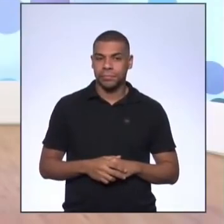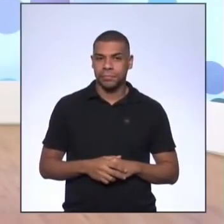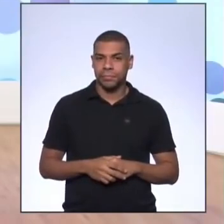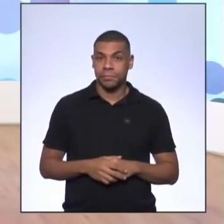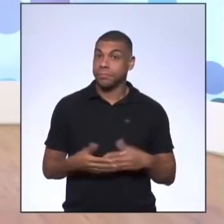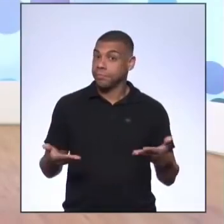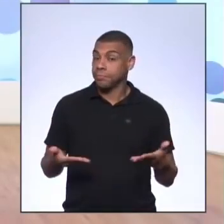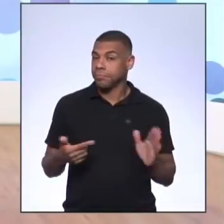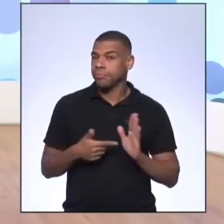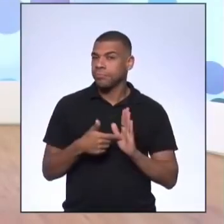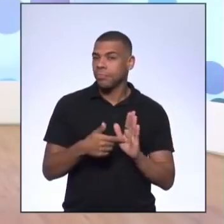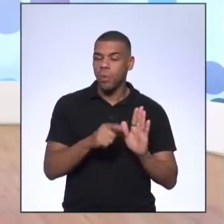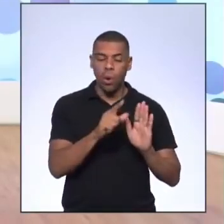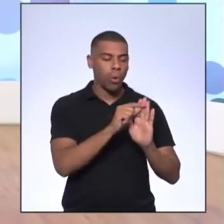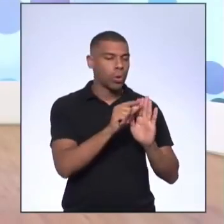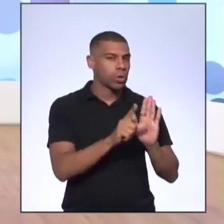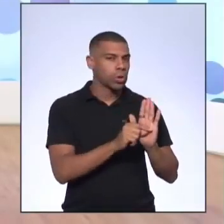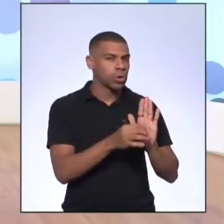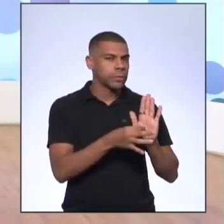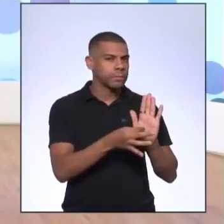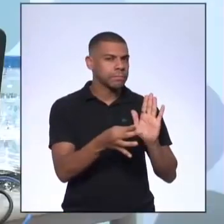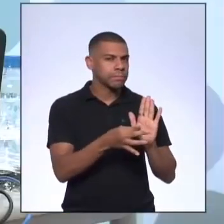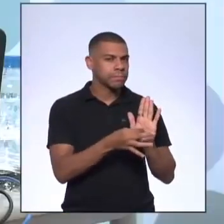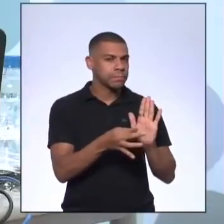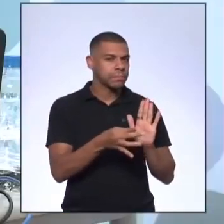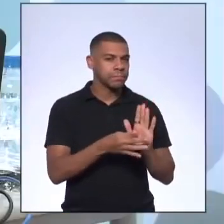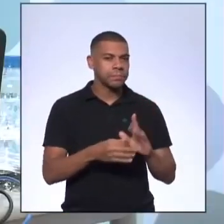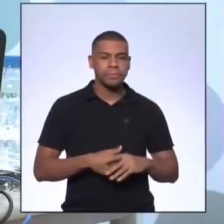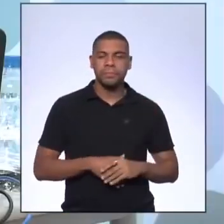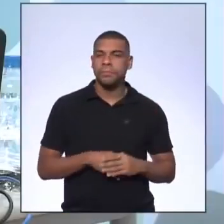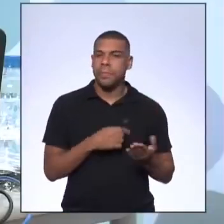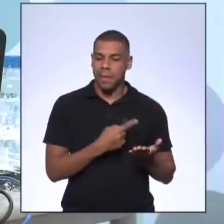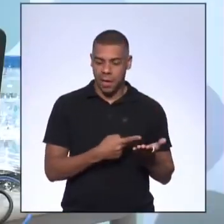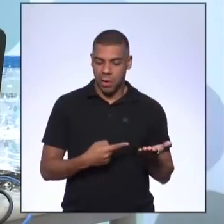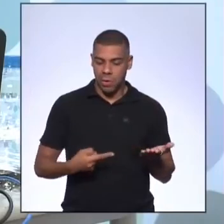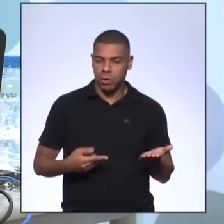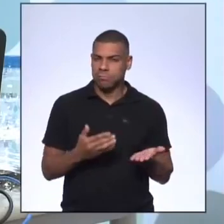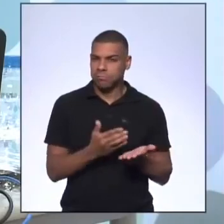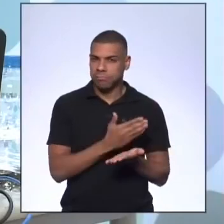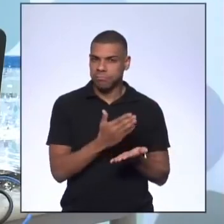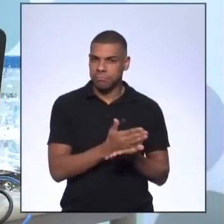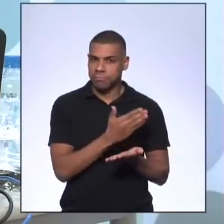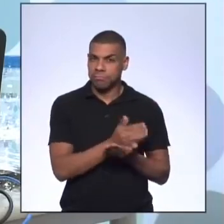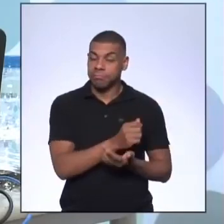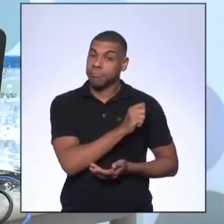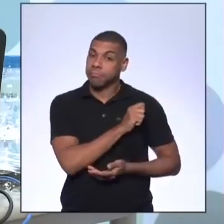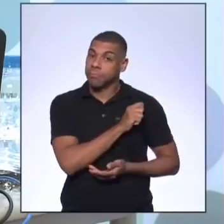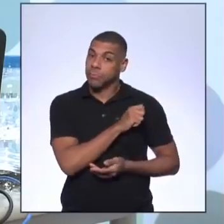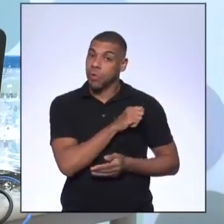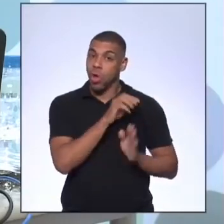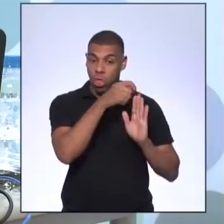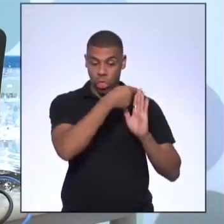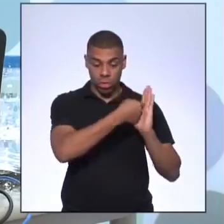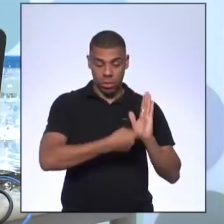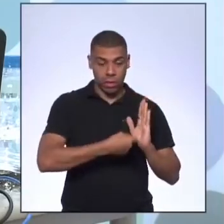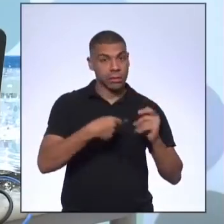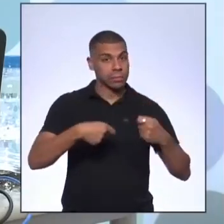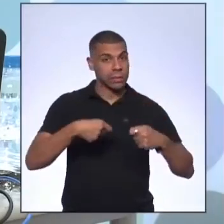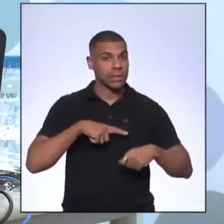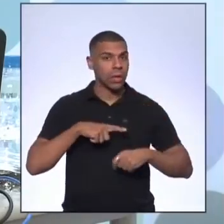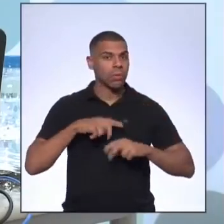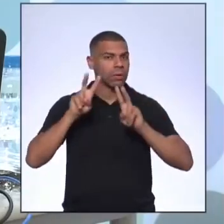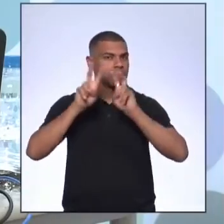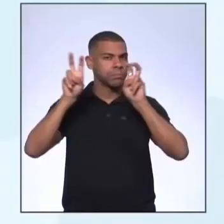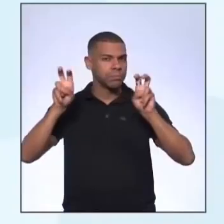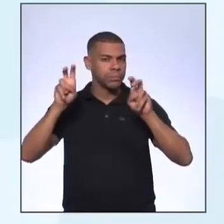Então vamos lá ao artigo de opinião. Vamos novamente, está na apostila. Lembre-se que seu texto deve conter título, porque é artigo de opinião lá na